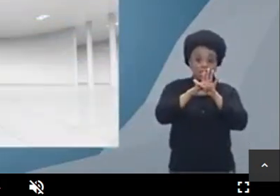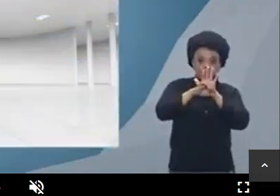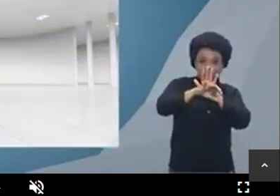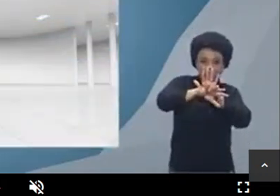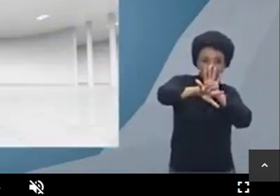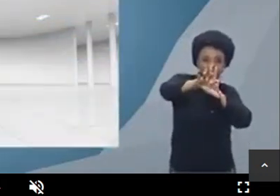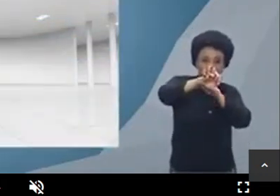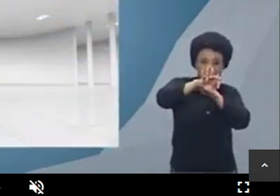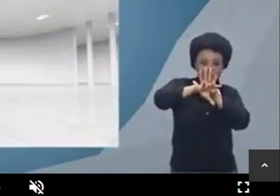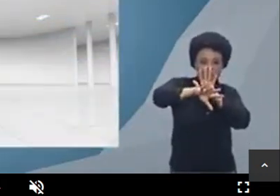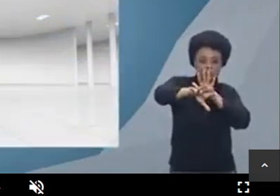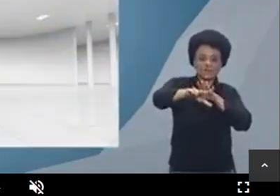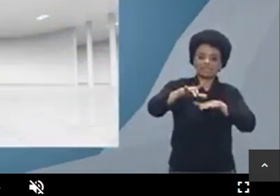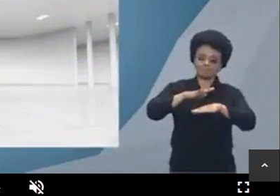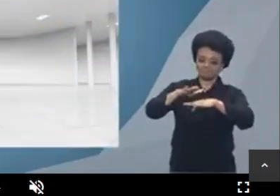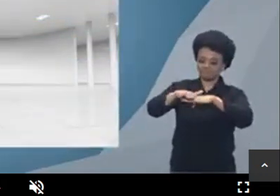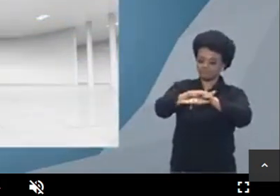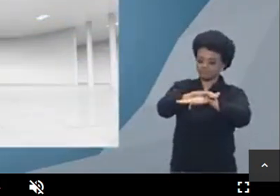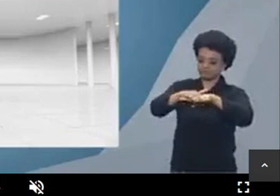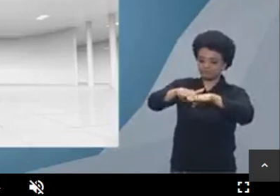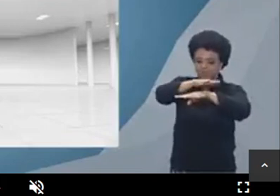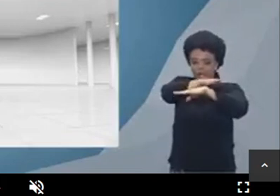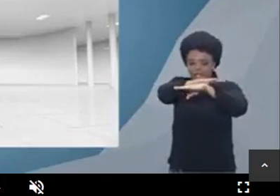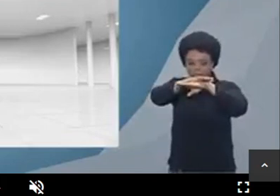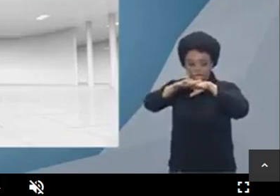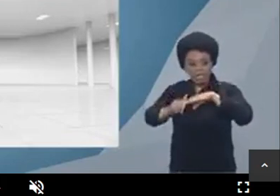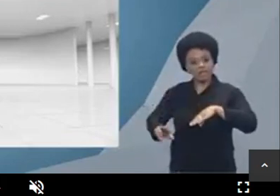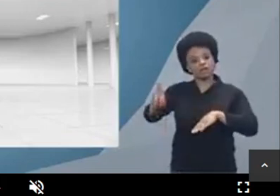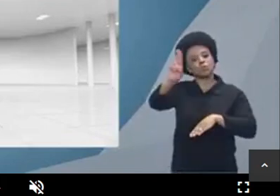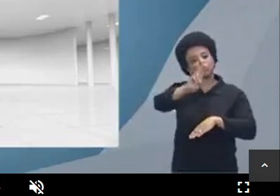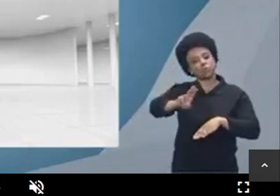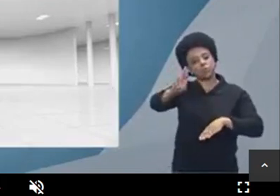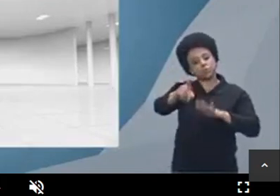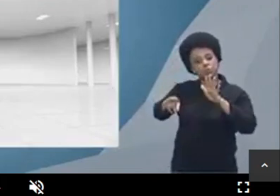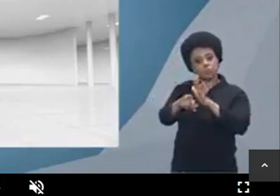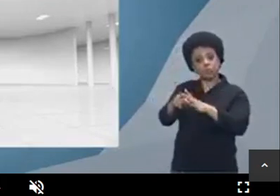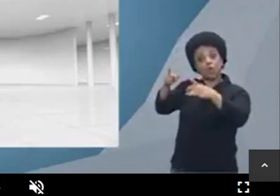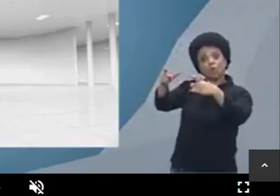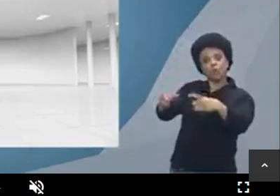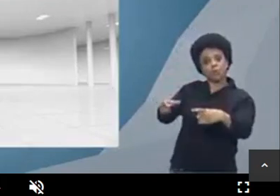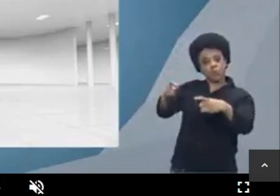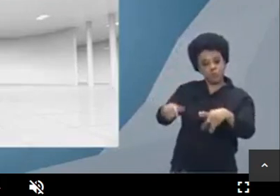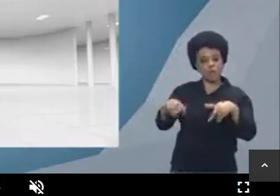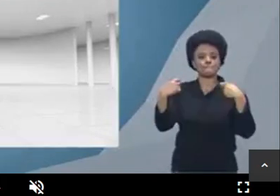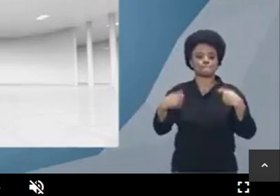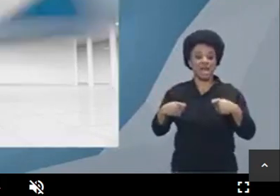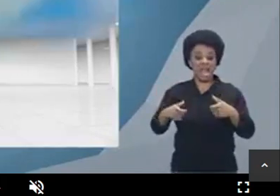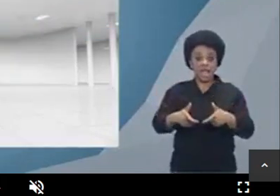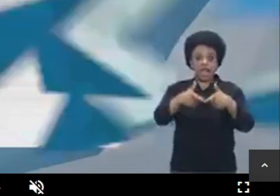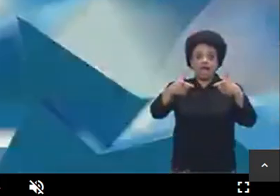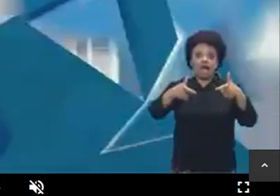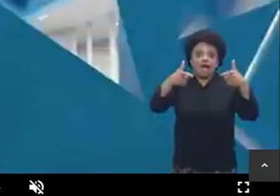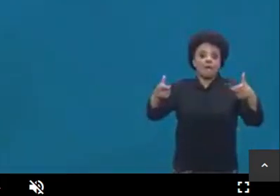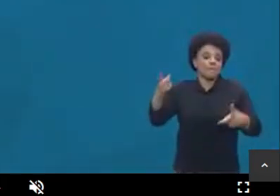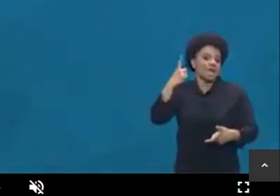Eles possuem superfície lisa e por isso são usados em ambientes onde é preciso amplificar o som.